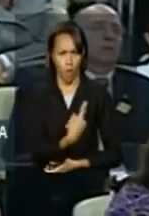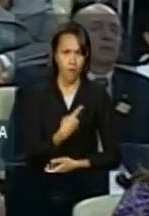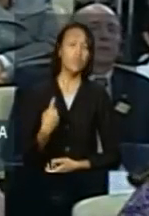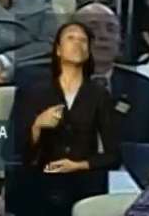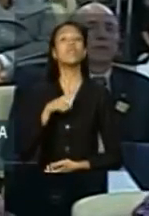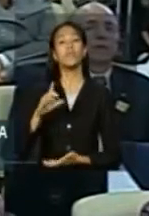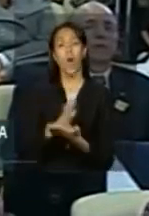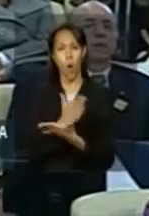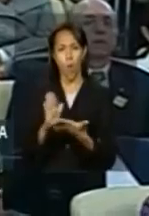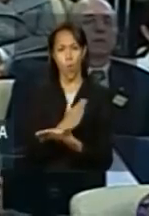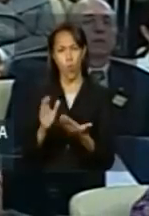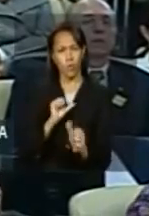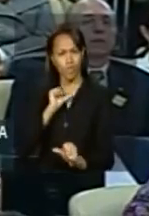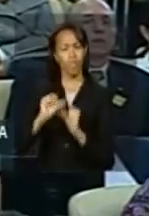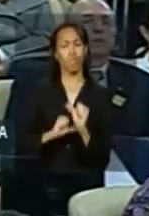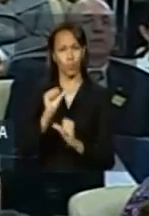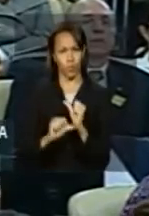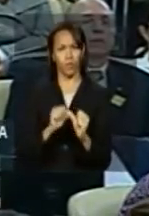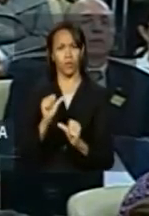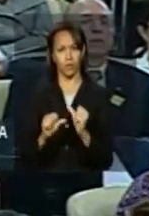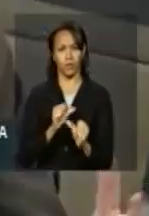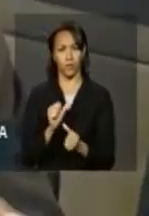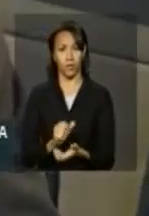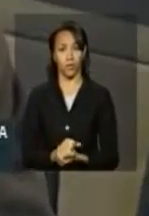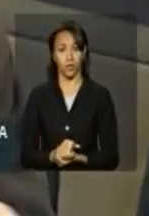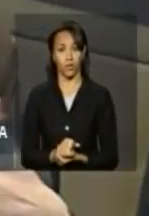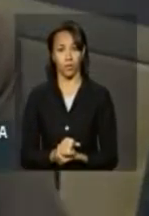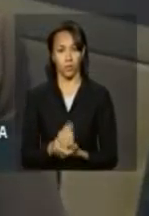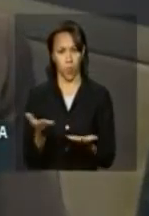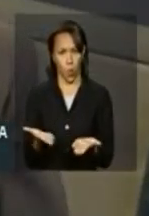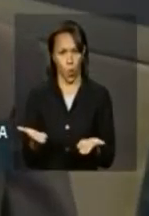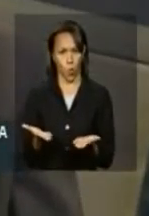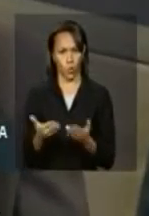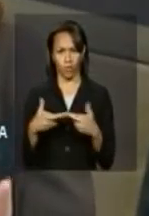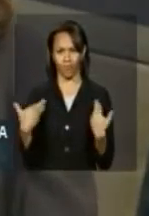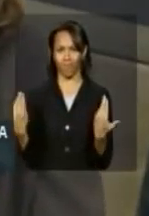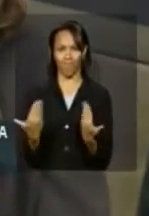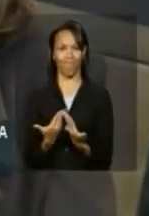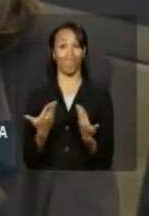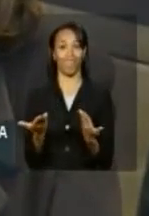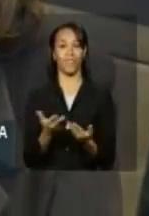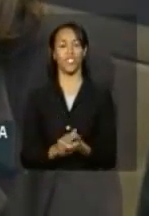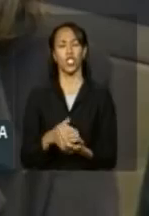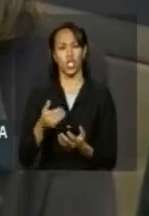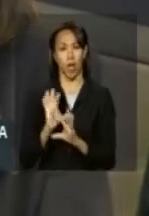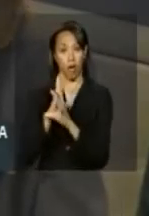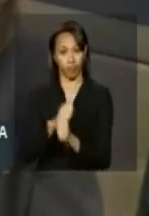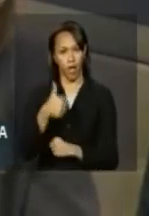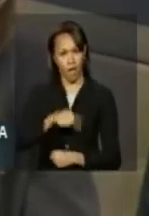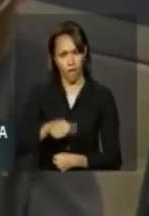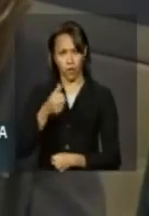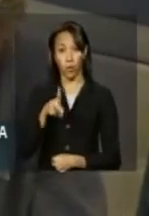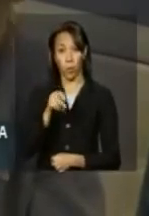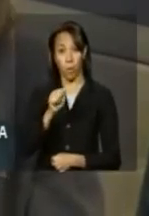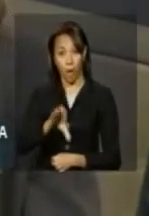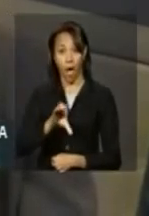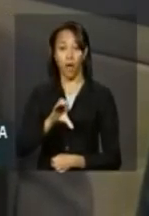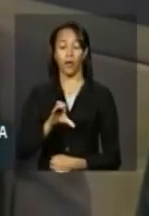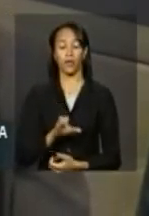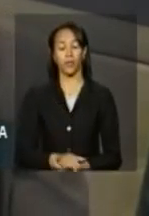nós temos algumas mudanças nessa ato, cerimônia, evento, sei lá, de balanço do PAC,